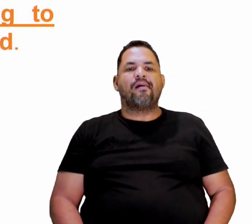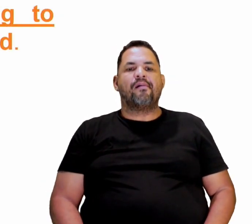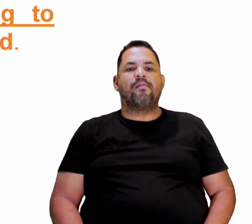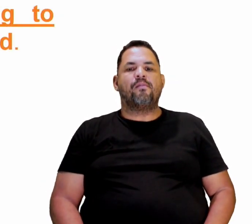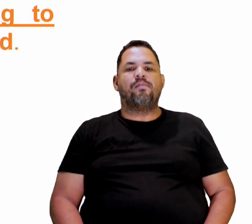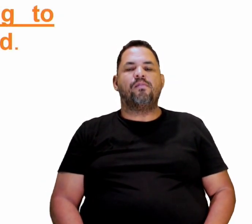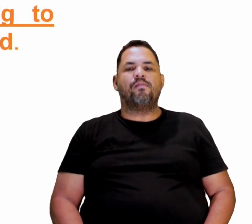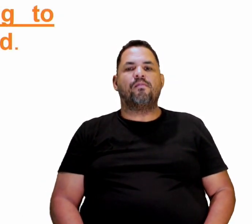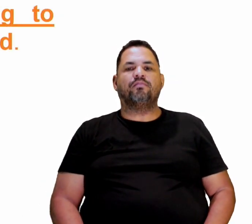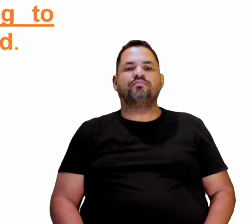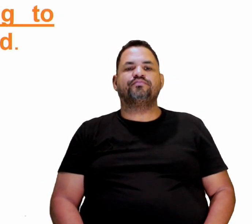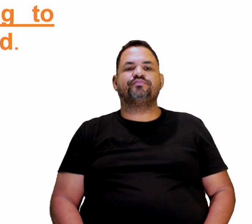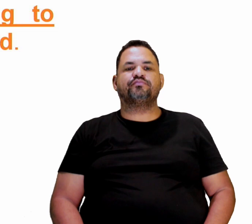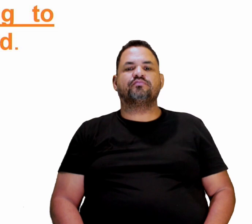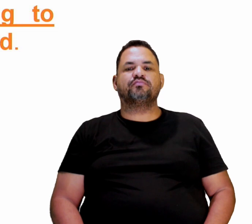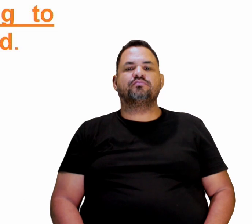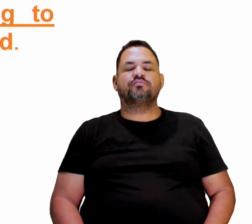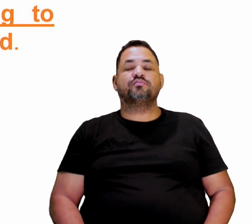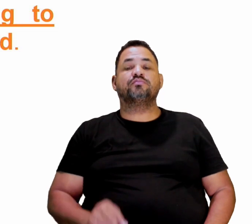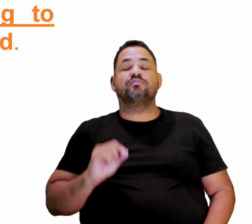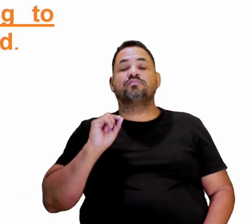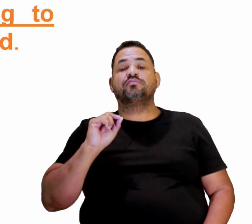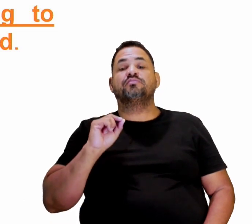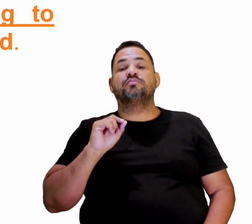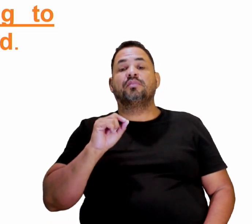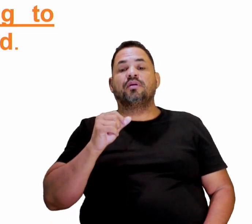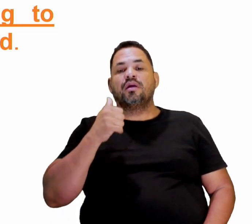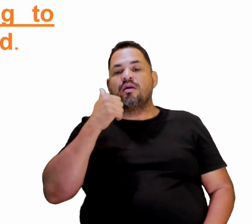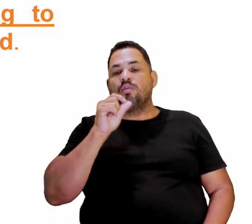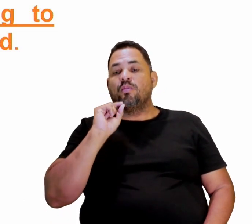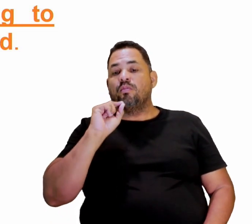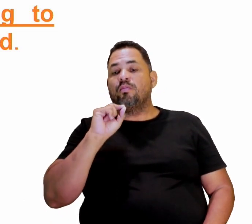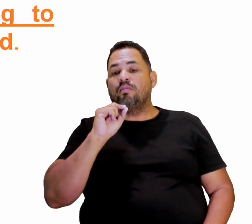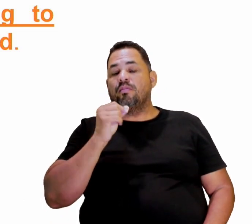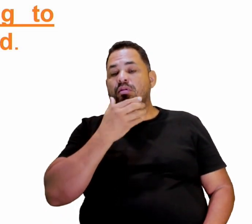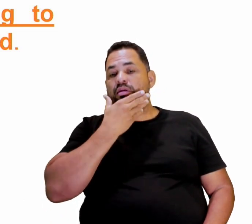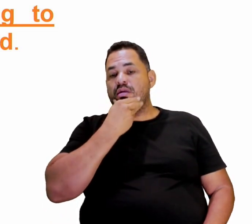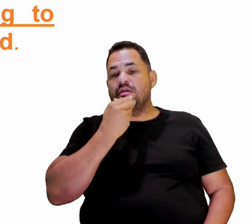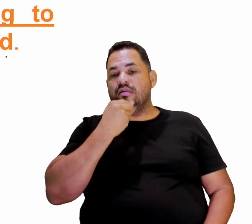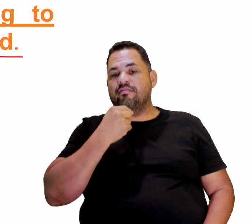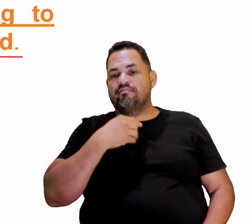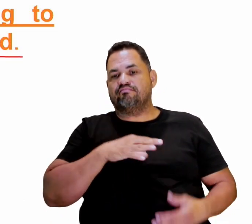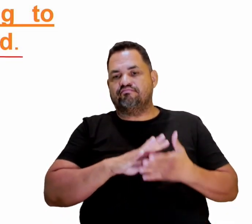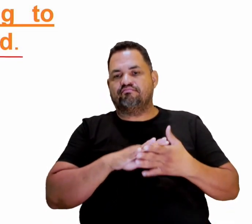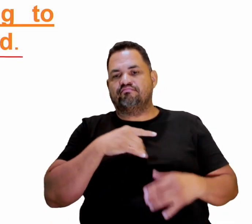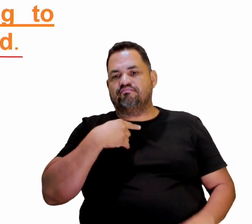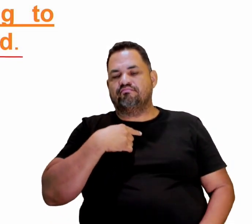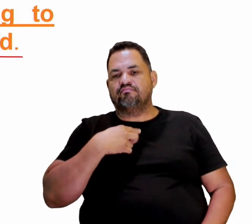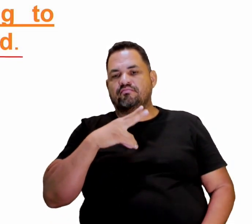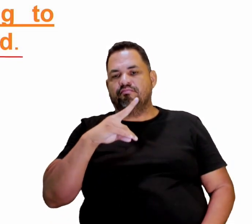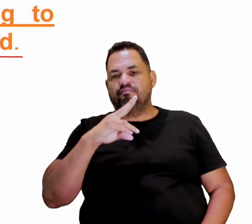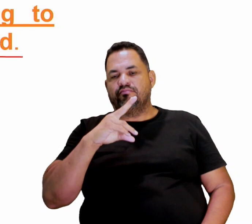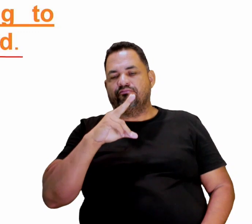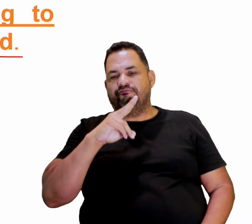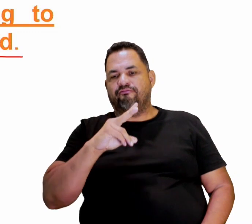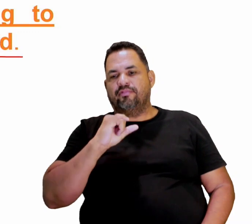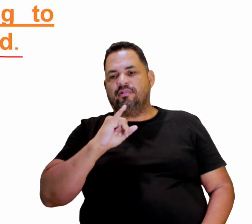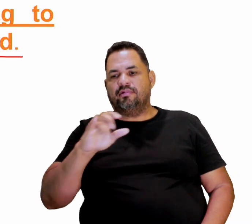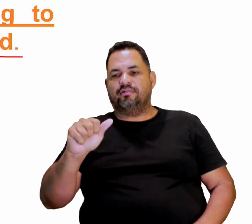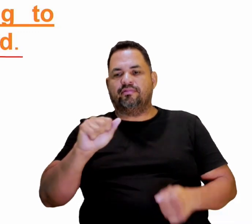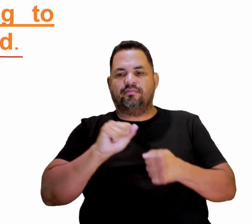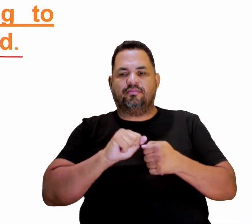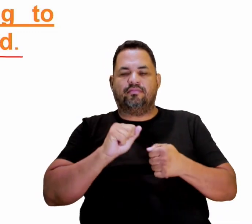irrigante do que ele vai fazer rins going to e junk food ele vai